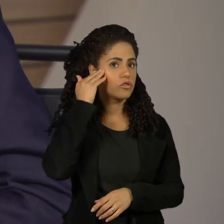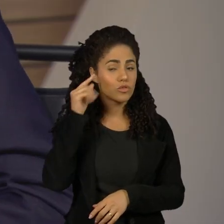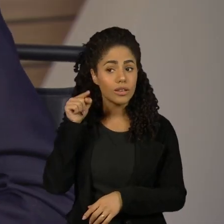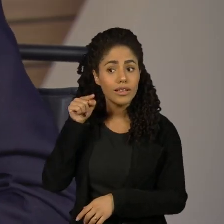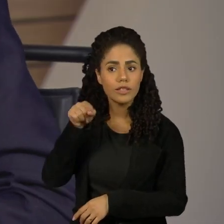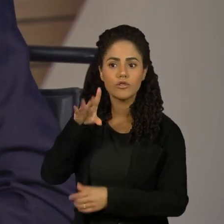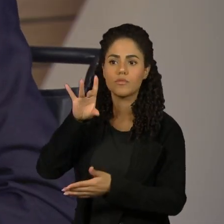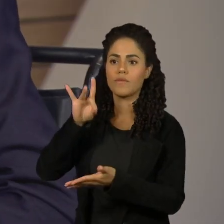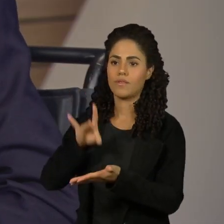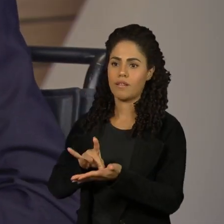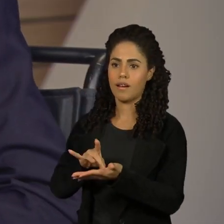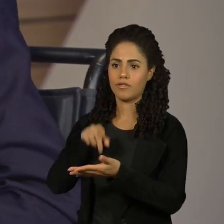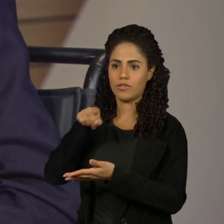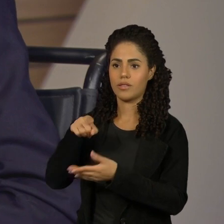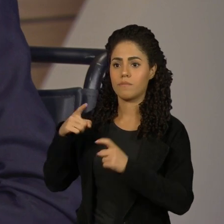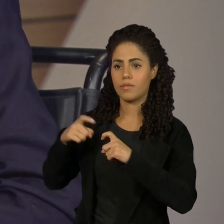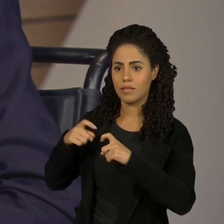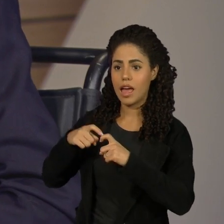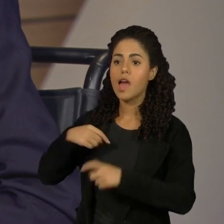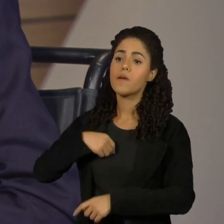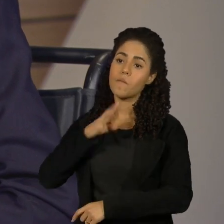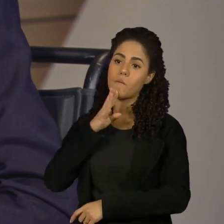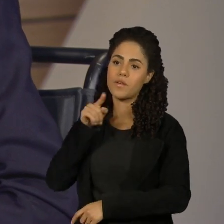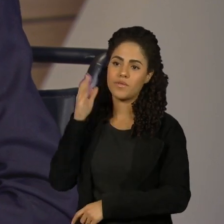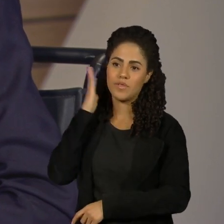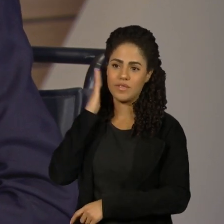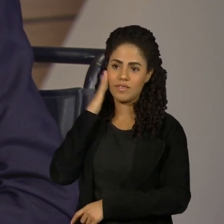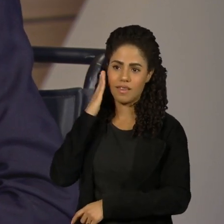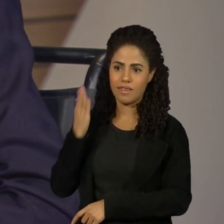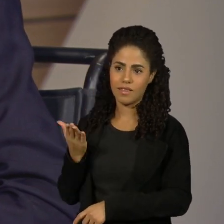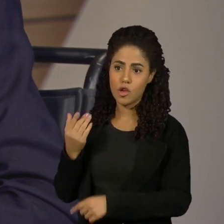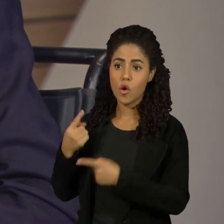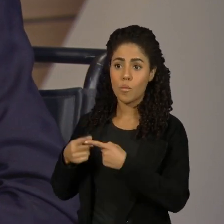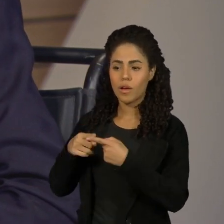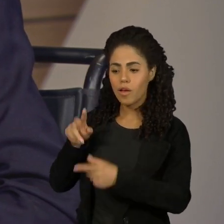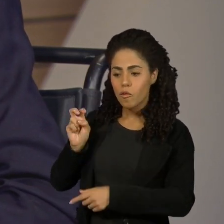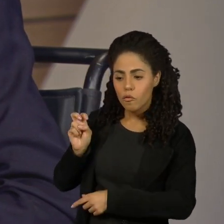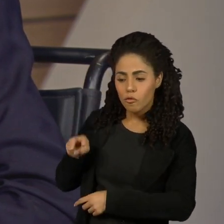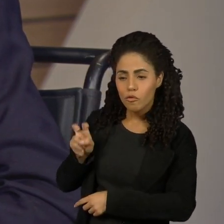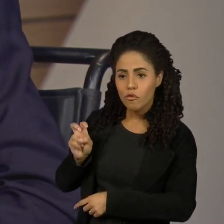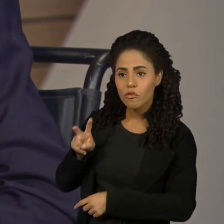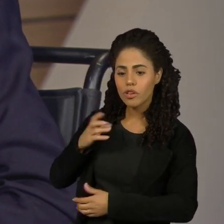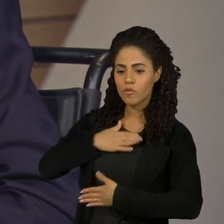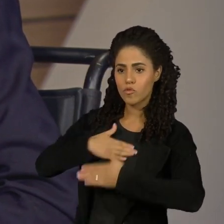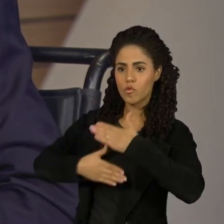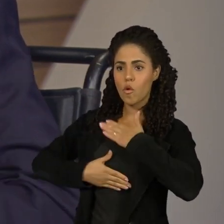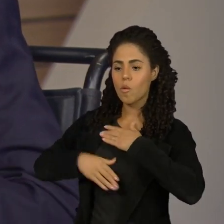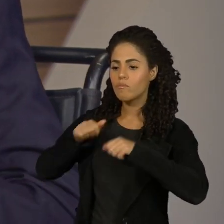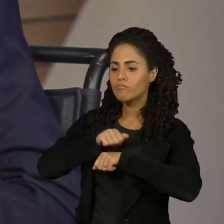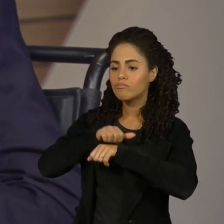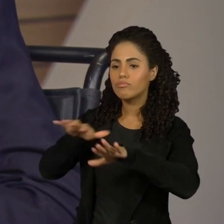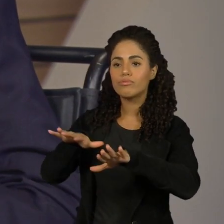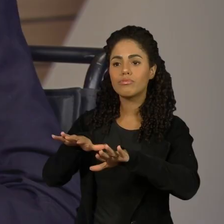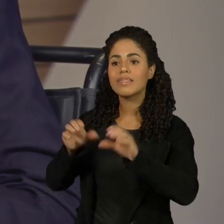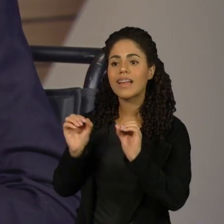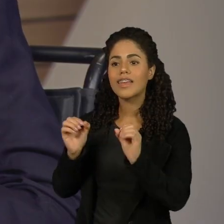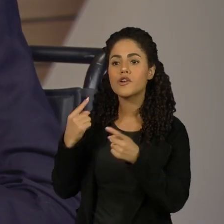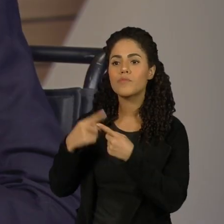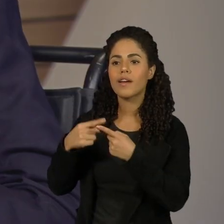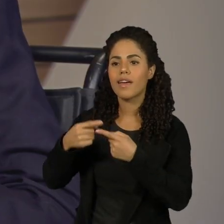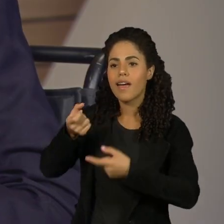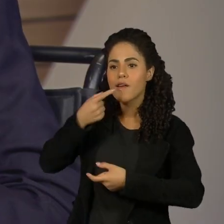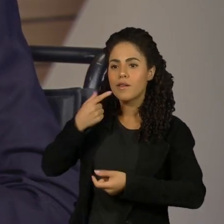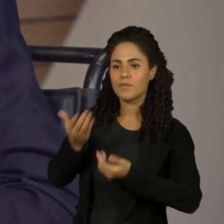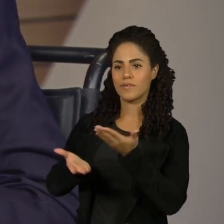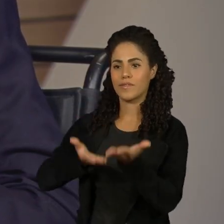verdade absoluta da medicina, a única que eu conheço. A carga viral indetectável é não transmissível. Isso é um valor agregado do